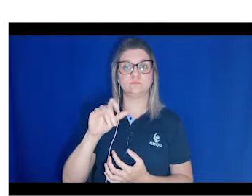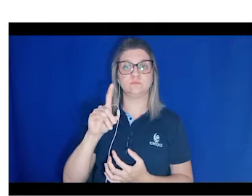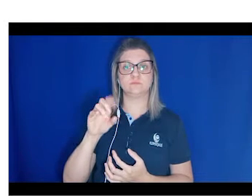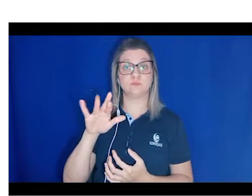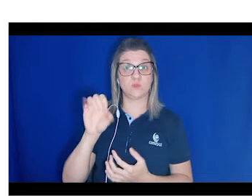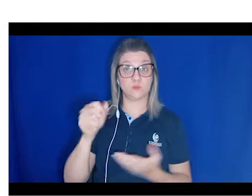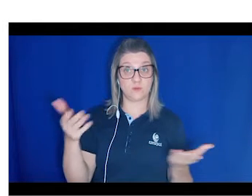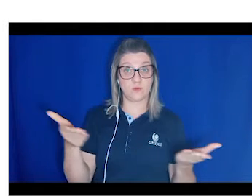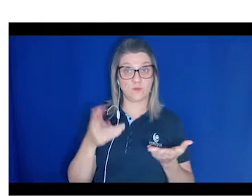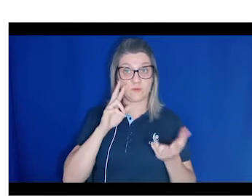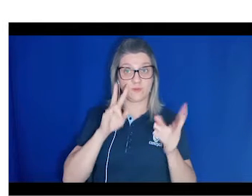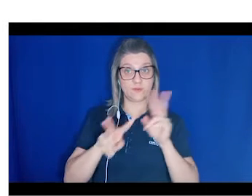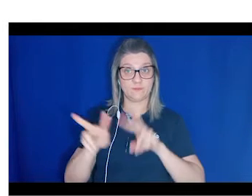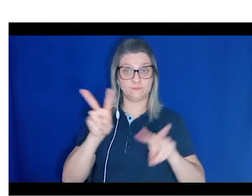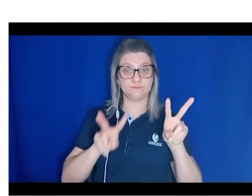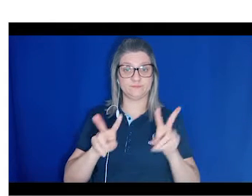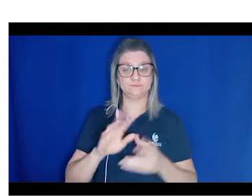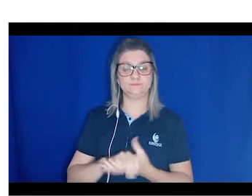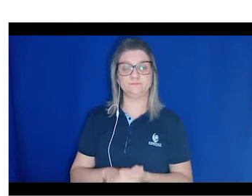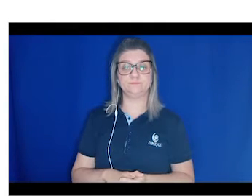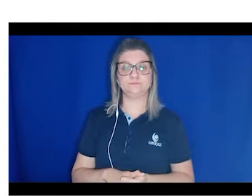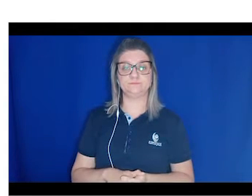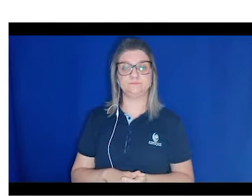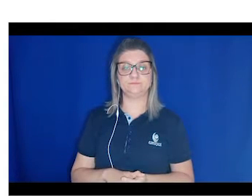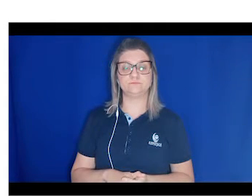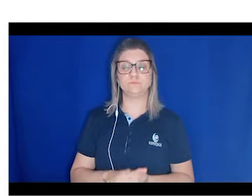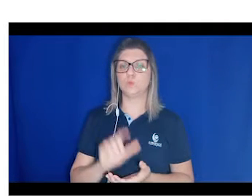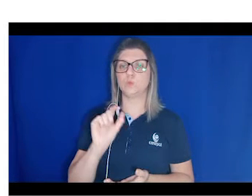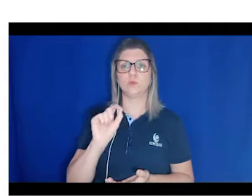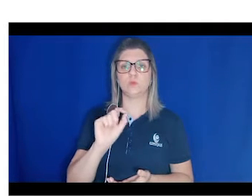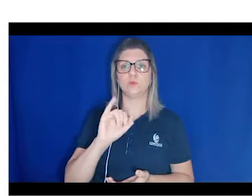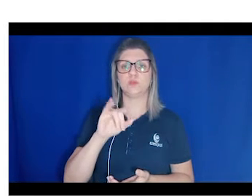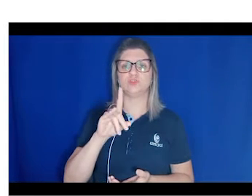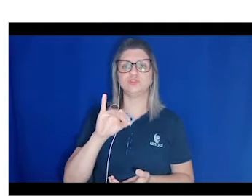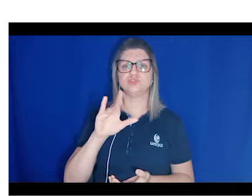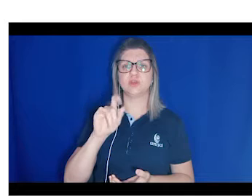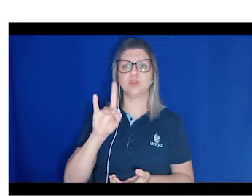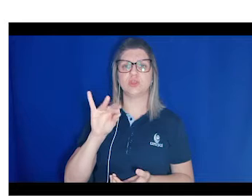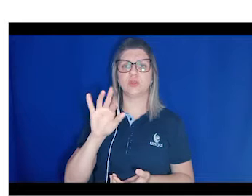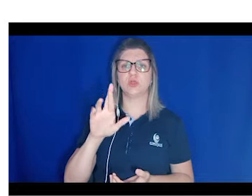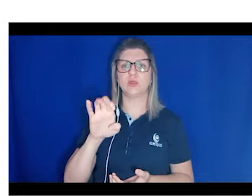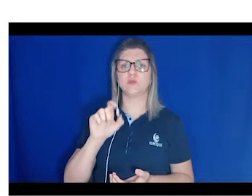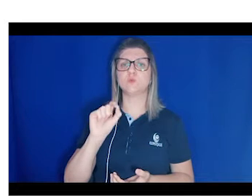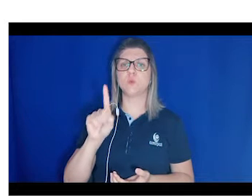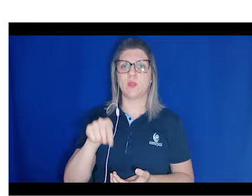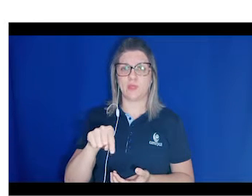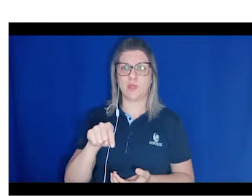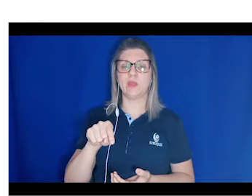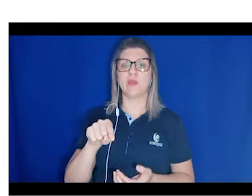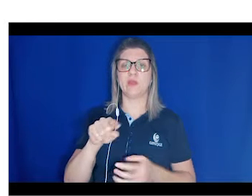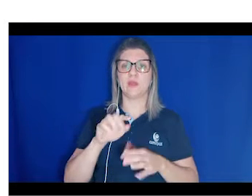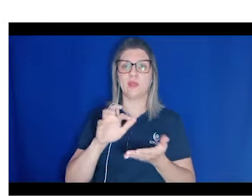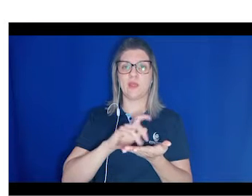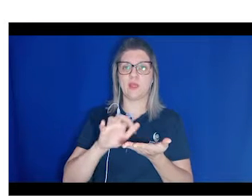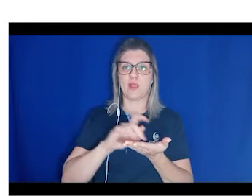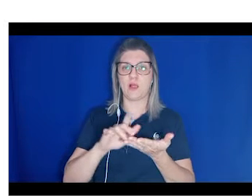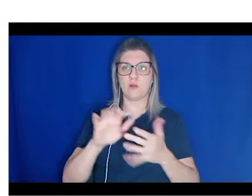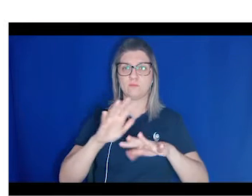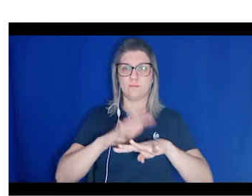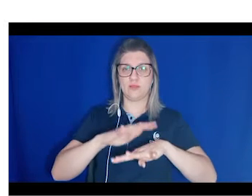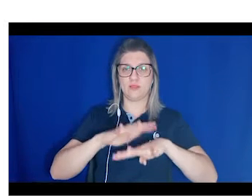Indicadores, que é o que nós iremos olhar. O que são indicadores? Indicadores são cálculos